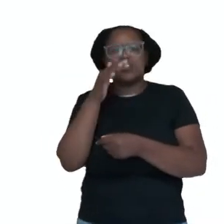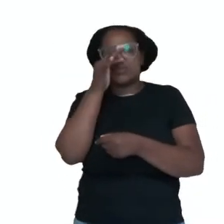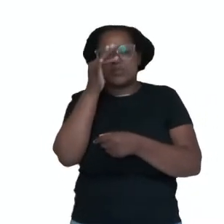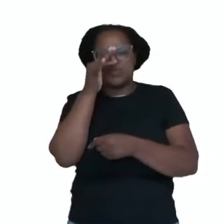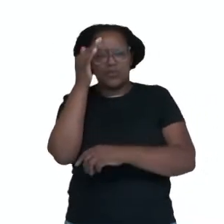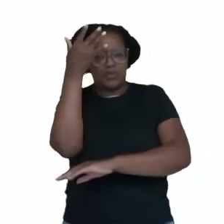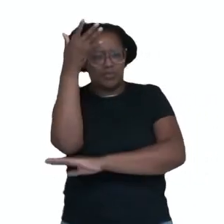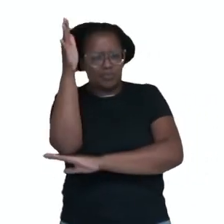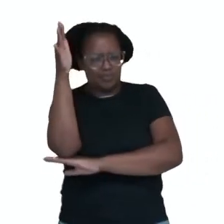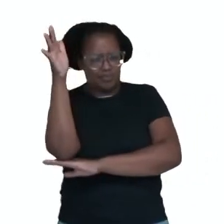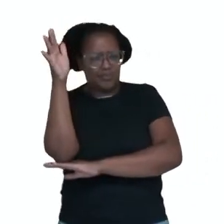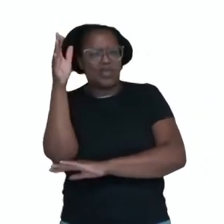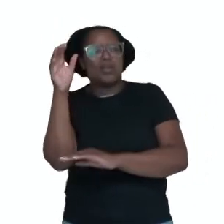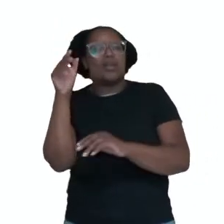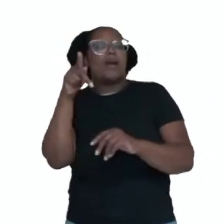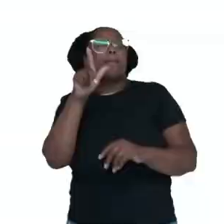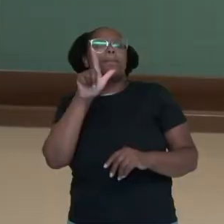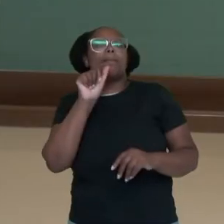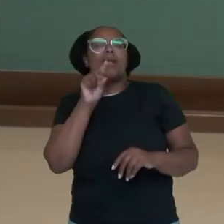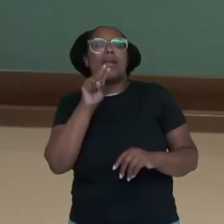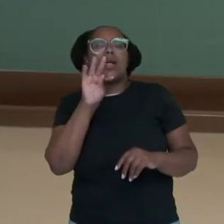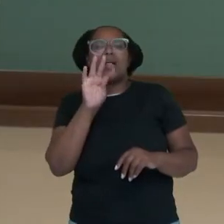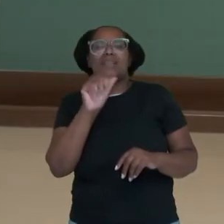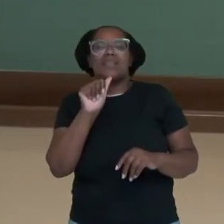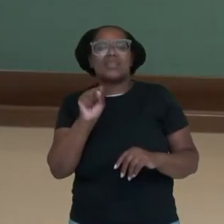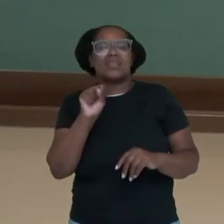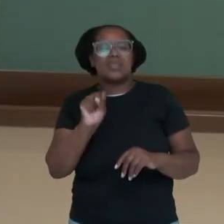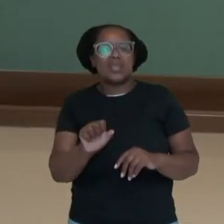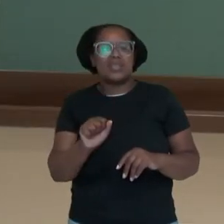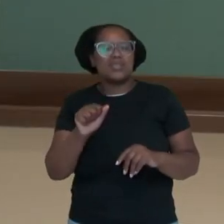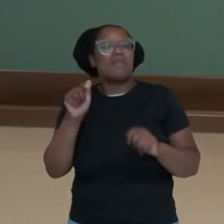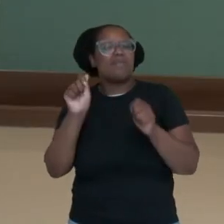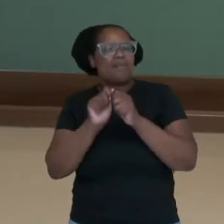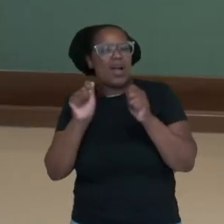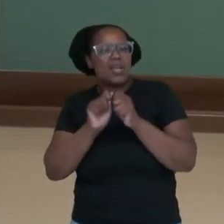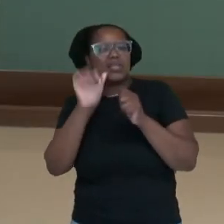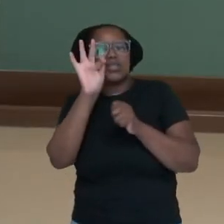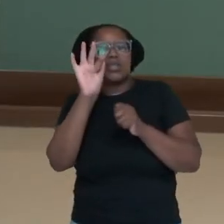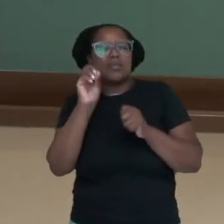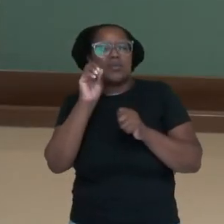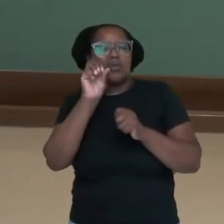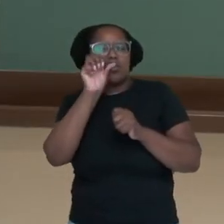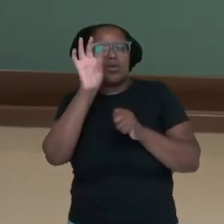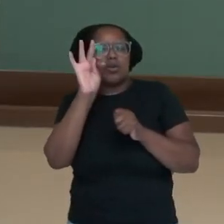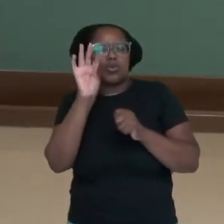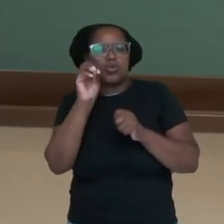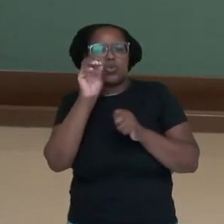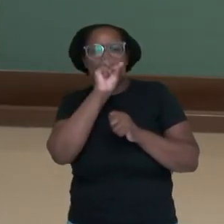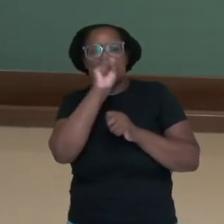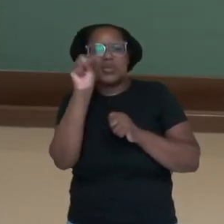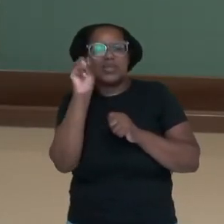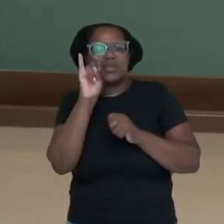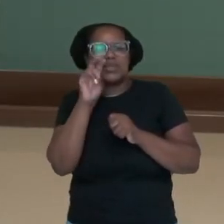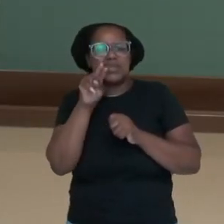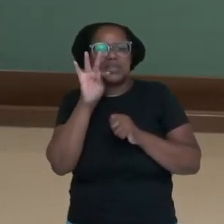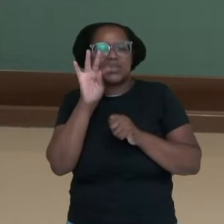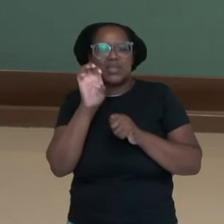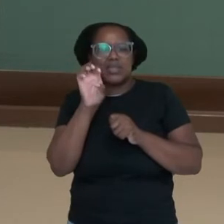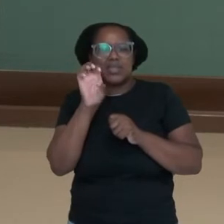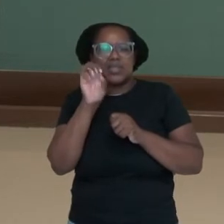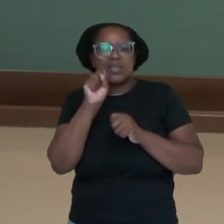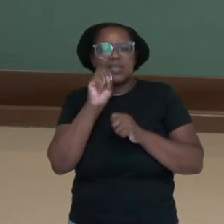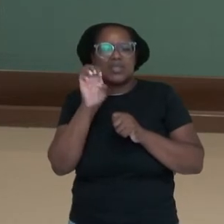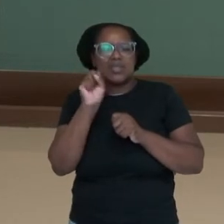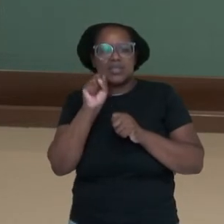flores. Opa, plantas realiza fotossíntese, produtores. É o início da minha cadeia